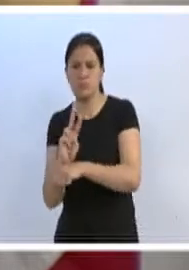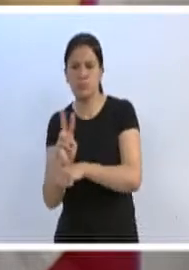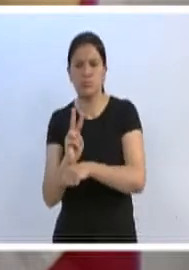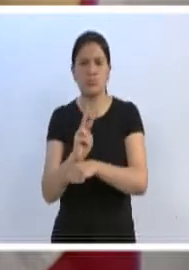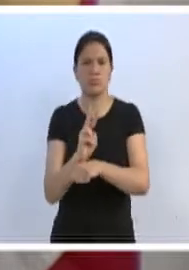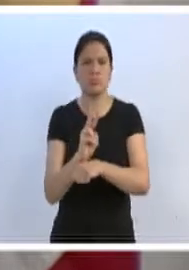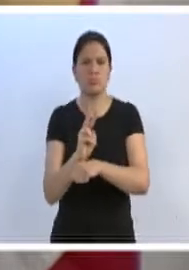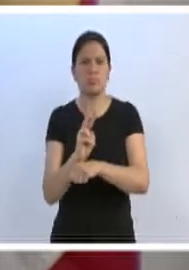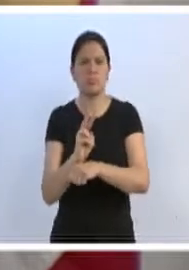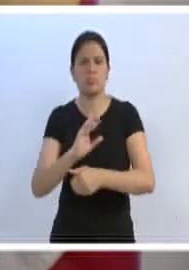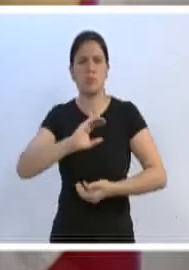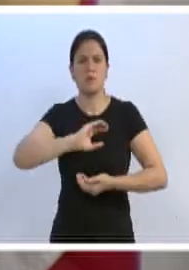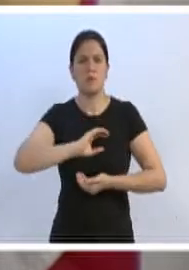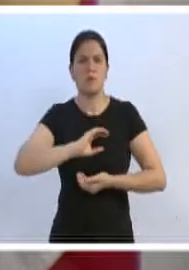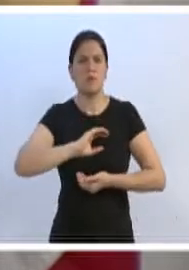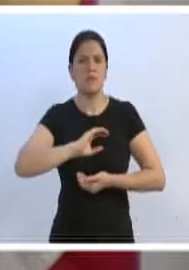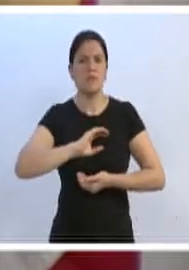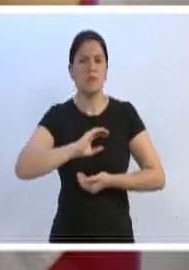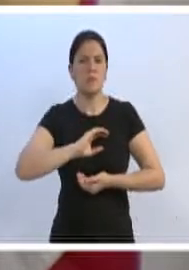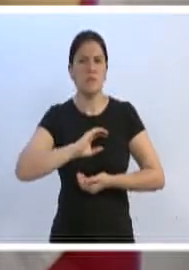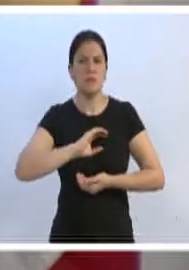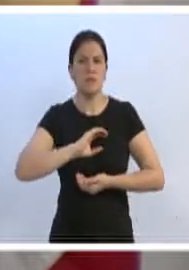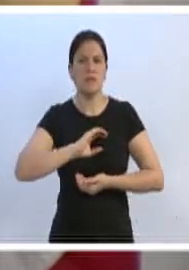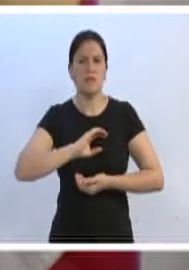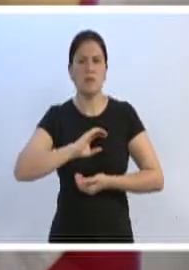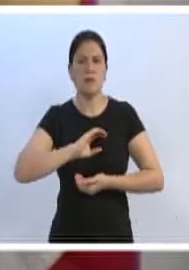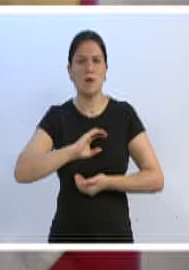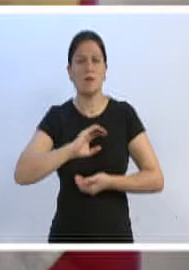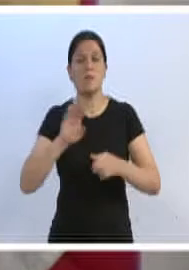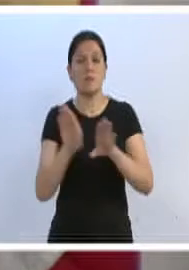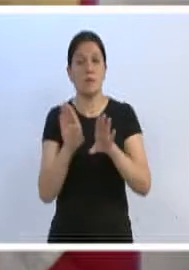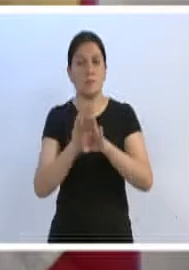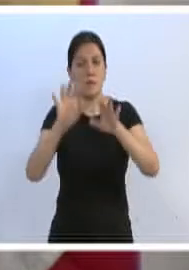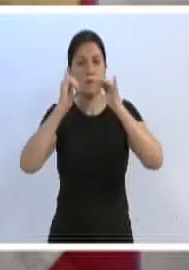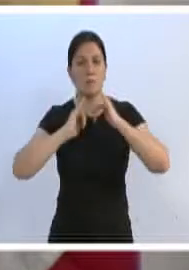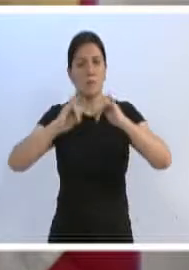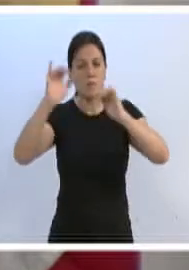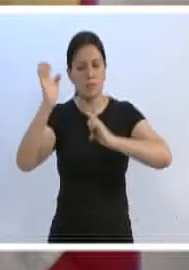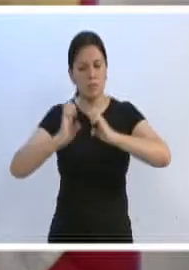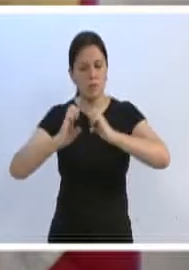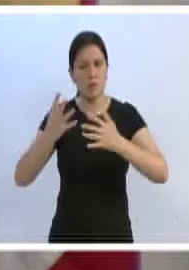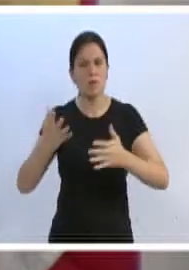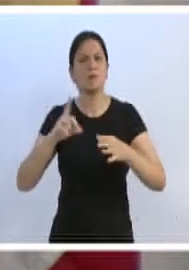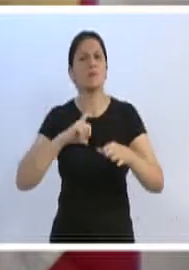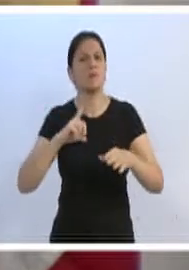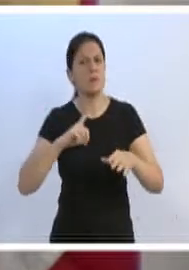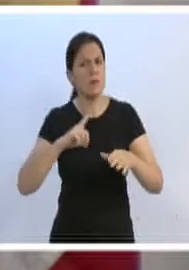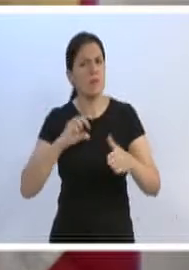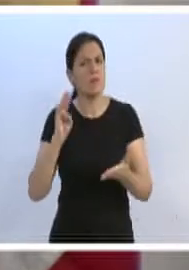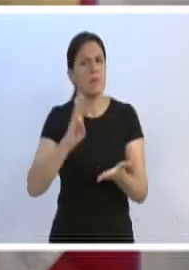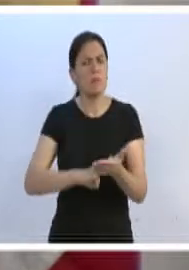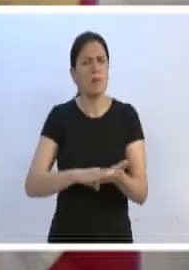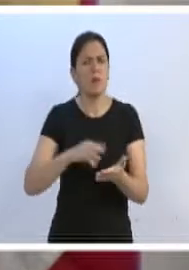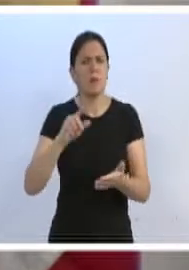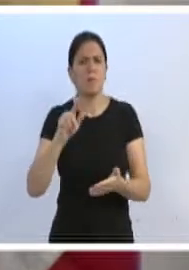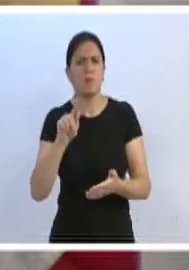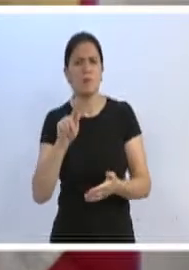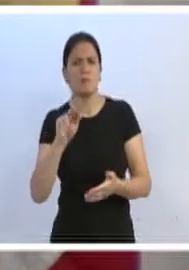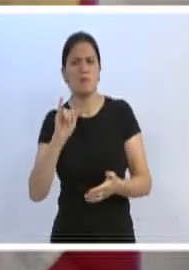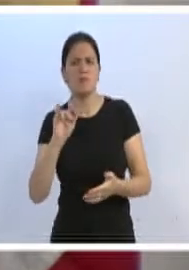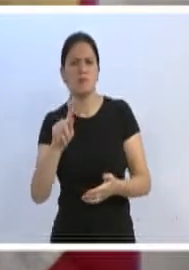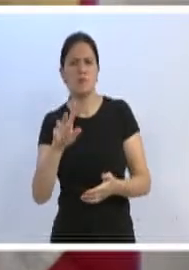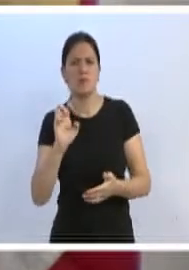à imprensa inclusive teve membros do jeep clube polícia militar corpo de bombeiros